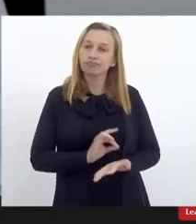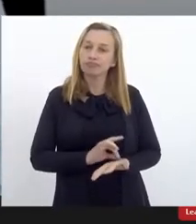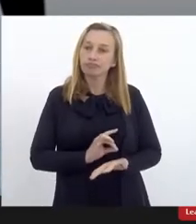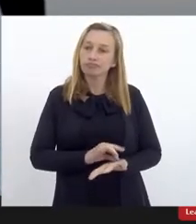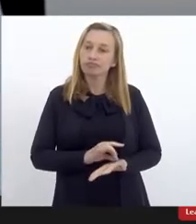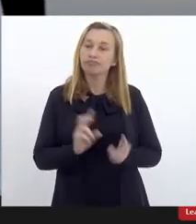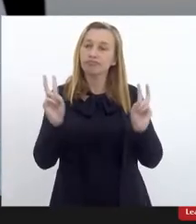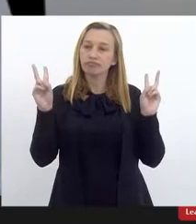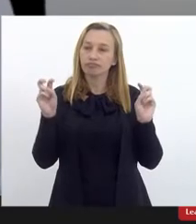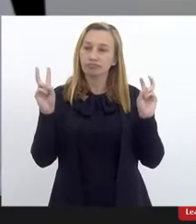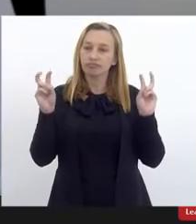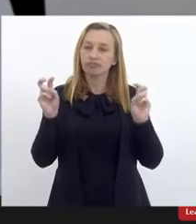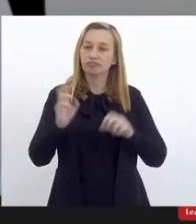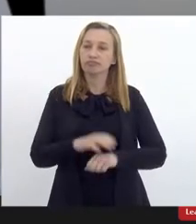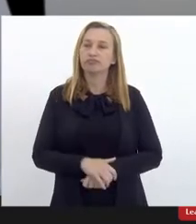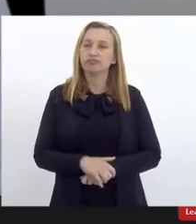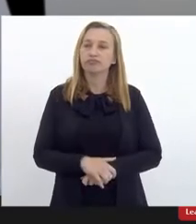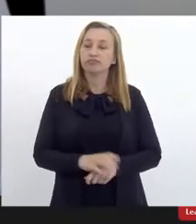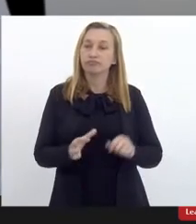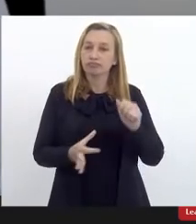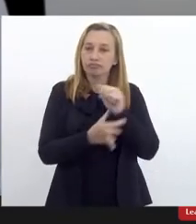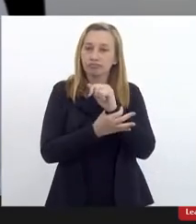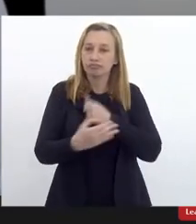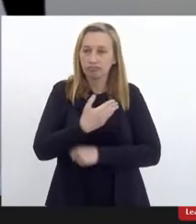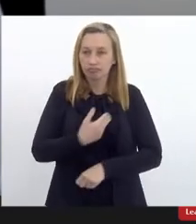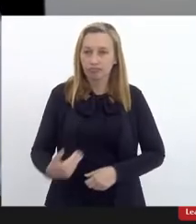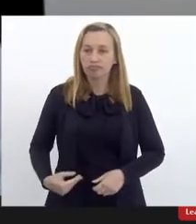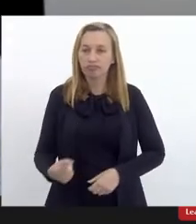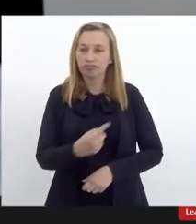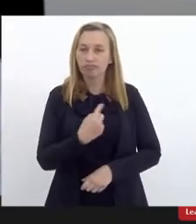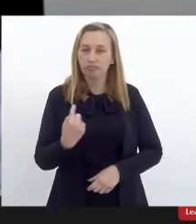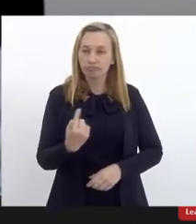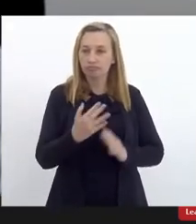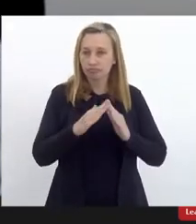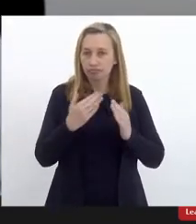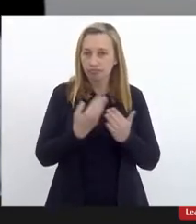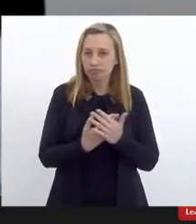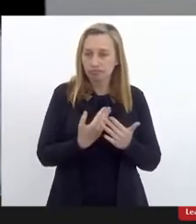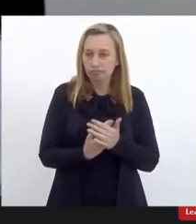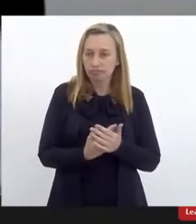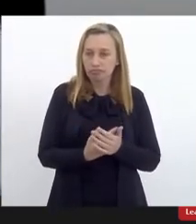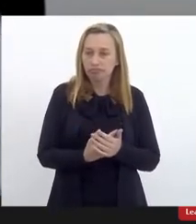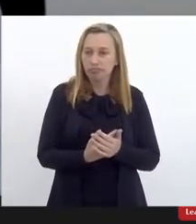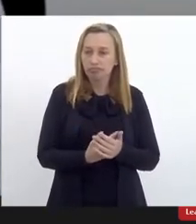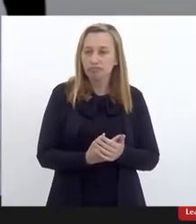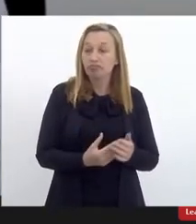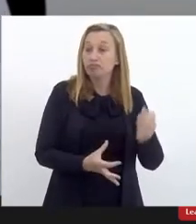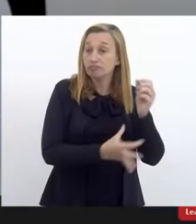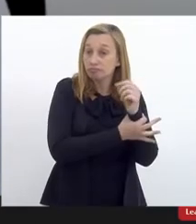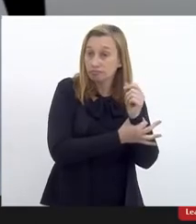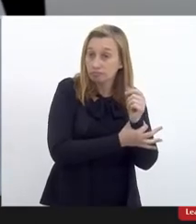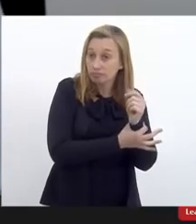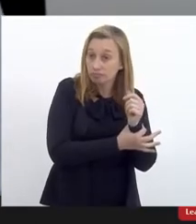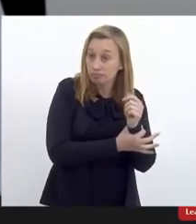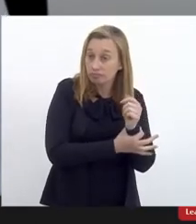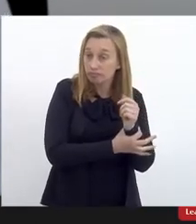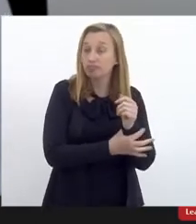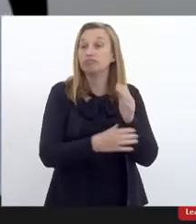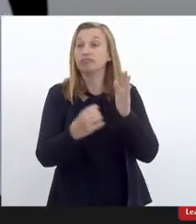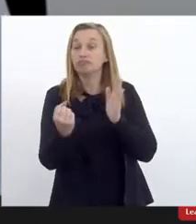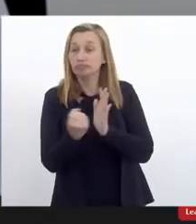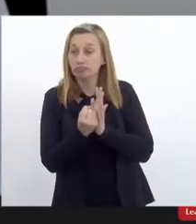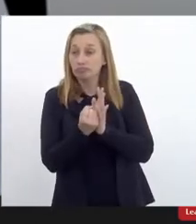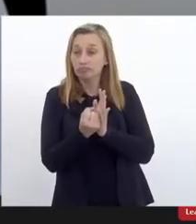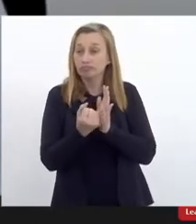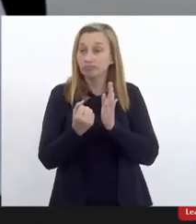a questão da segurança pública das nossas unidades, seja em função da segurança patrimonial e seja,